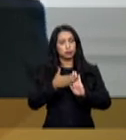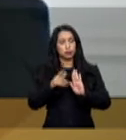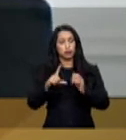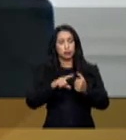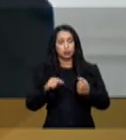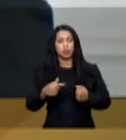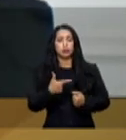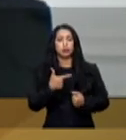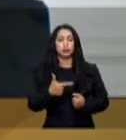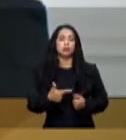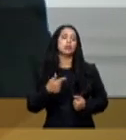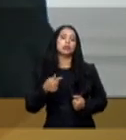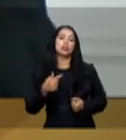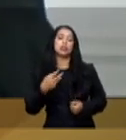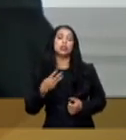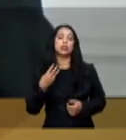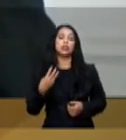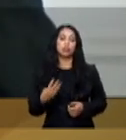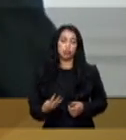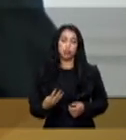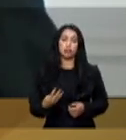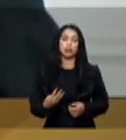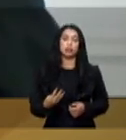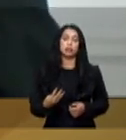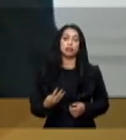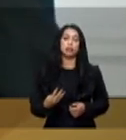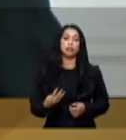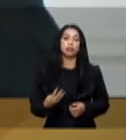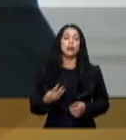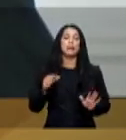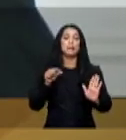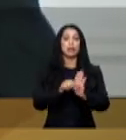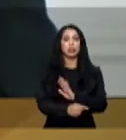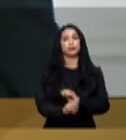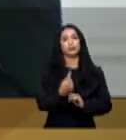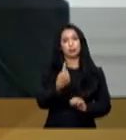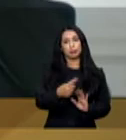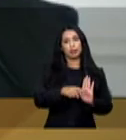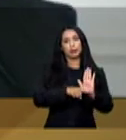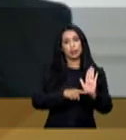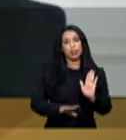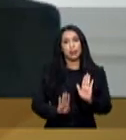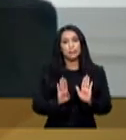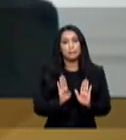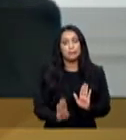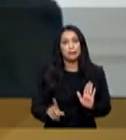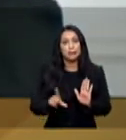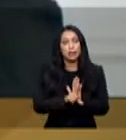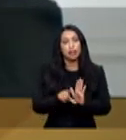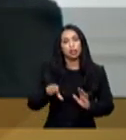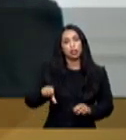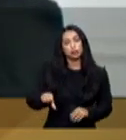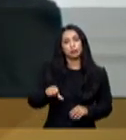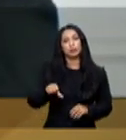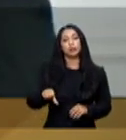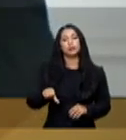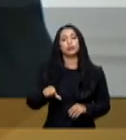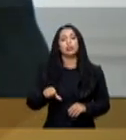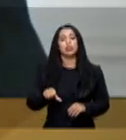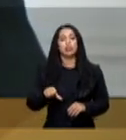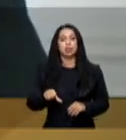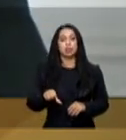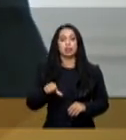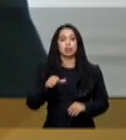artigo 273, inclusive 273, parágrafo 1º-B, pela Lei